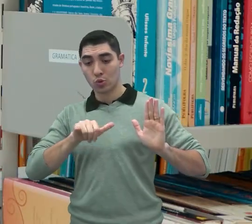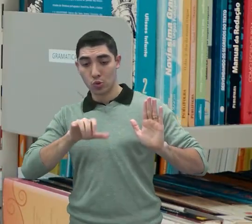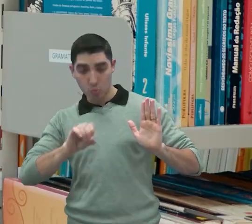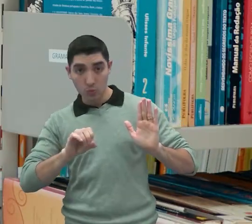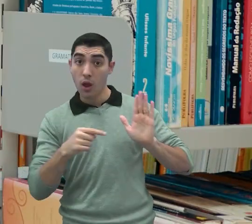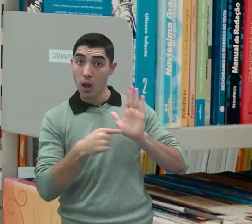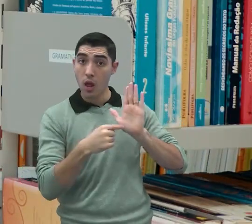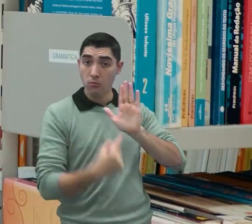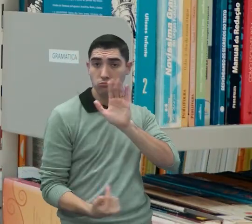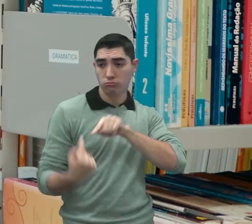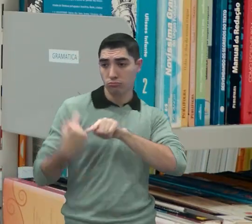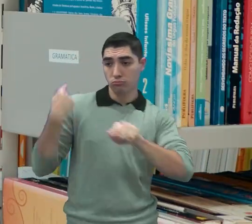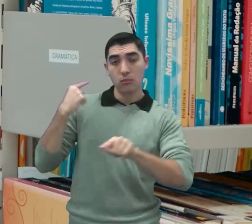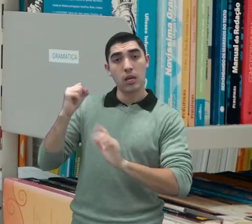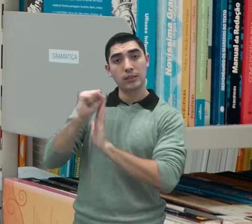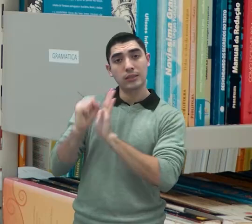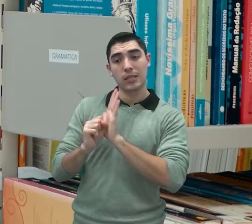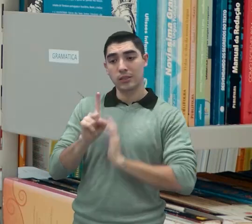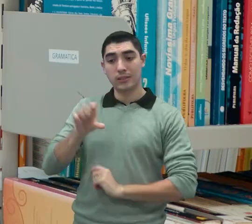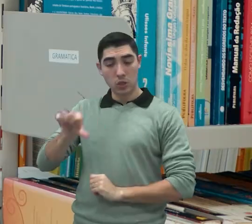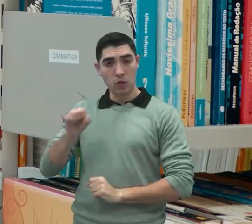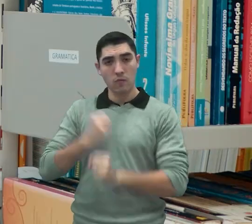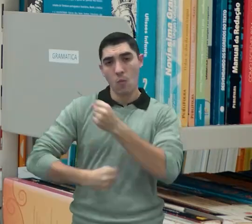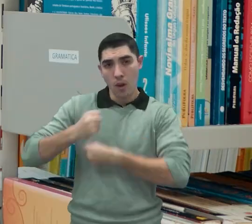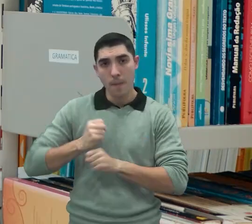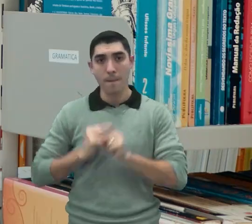dele foi ainda no século XIX, em